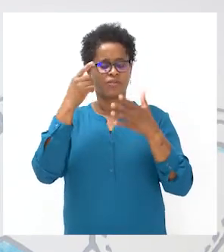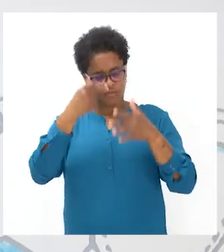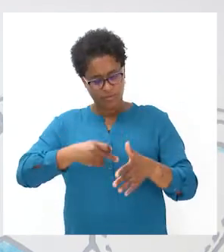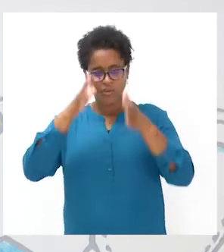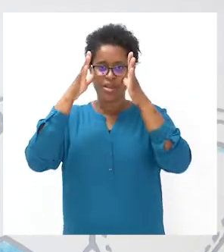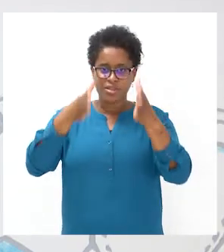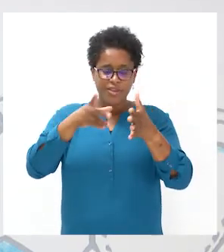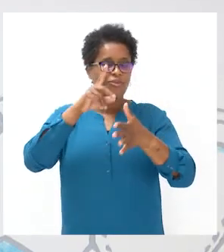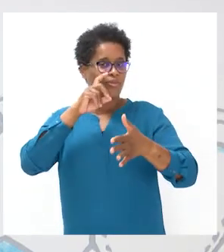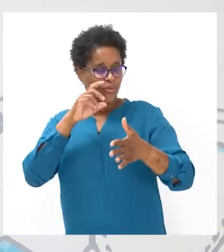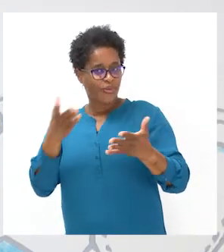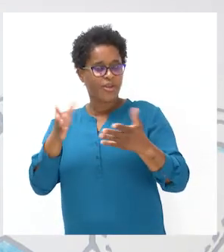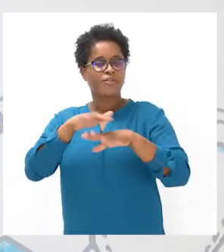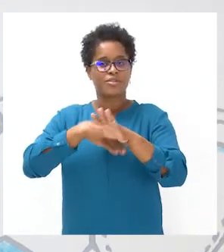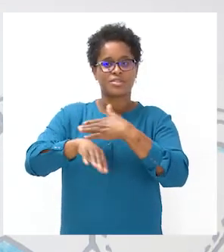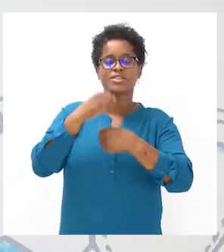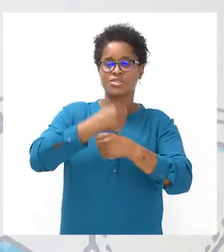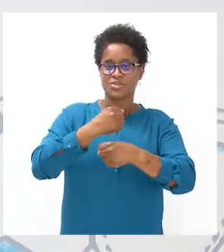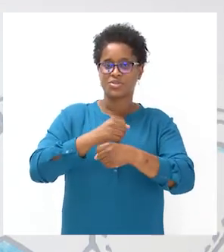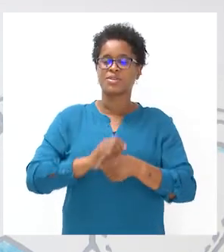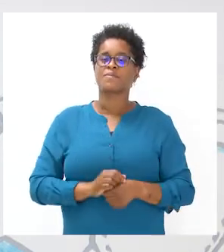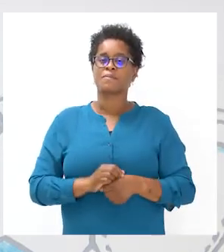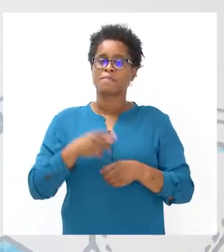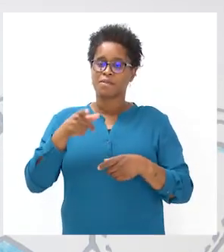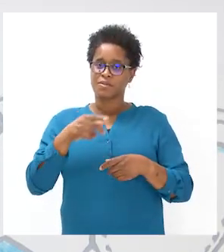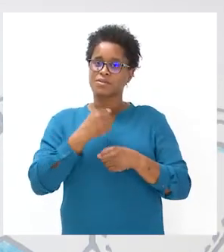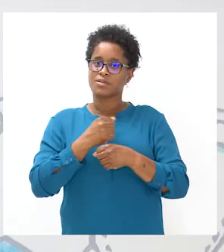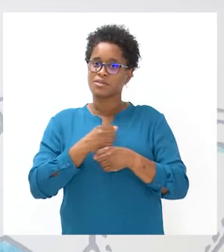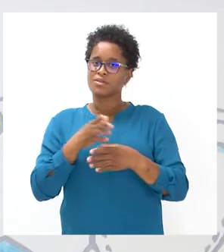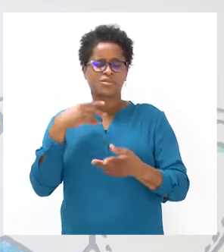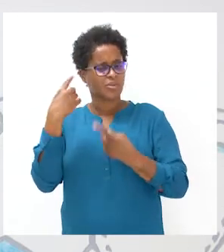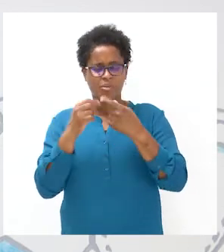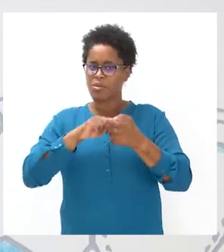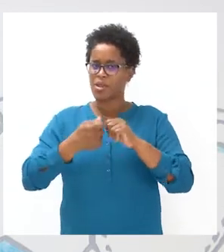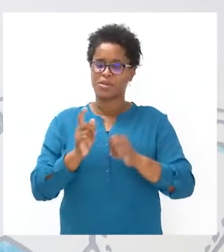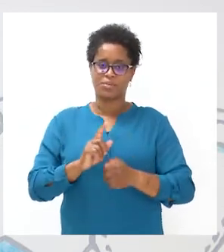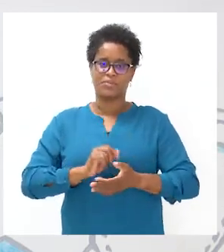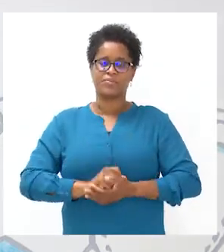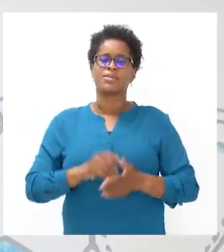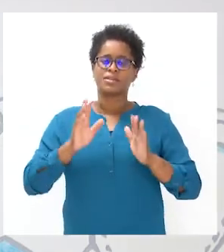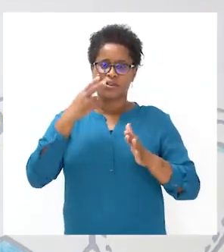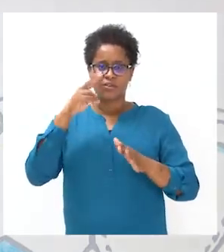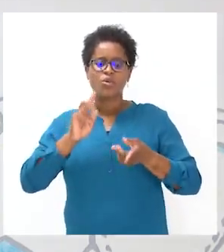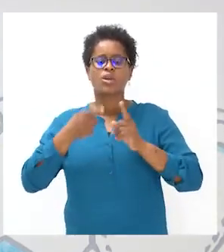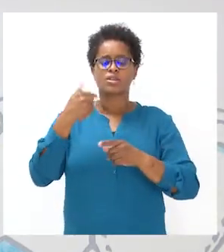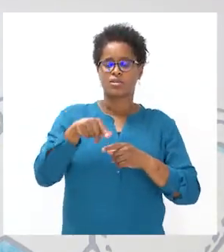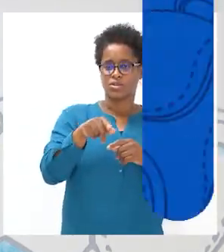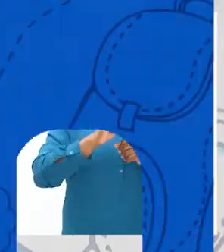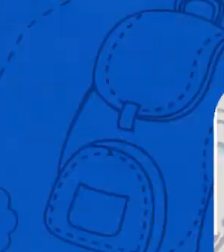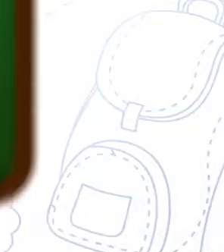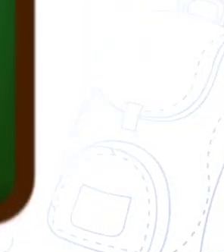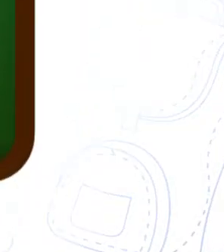atentos, seguramente vão fazer o exercício ou os exercícios sem nenhum problema. Vejamos o que é que temos aqui.